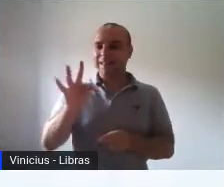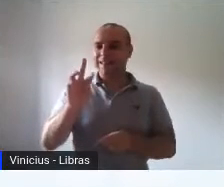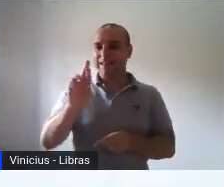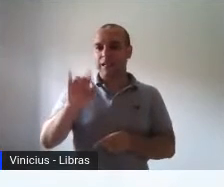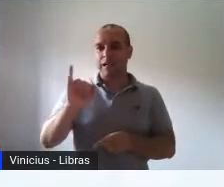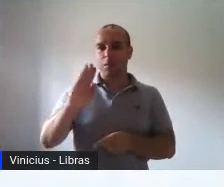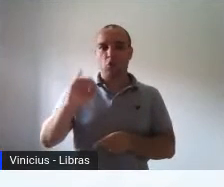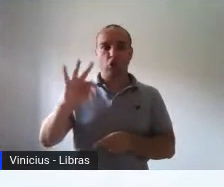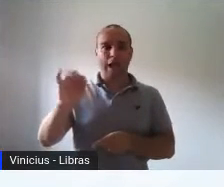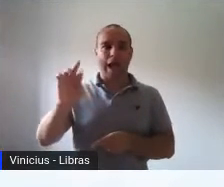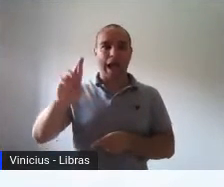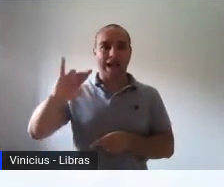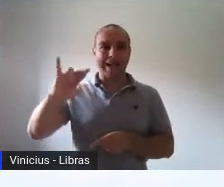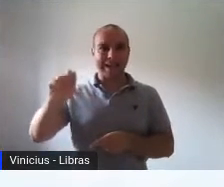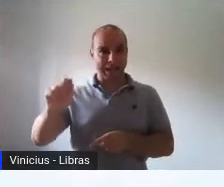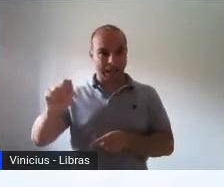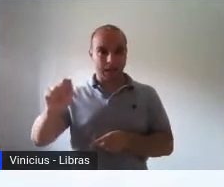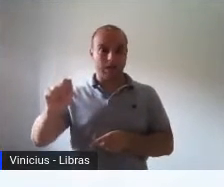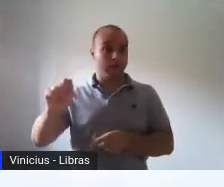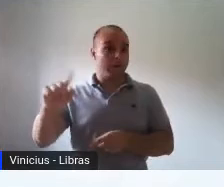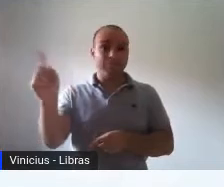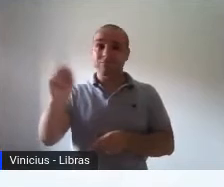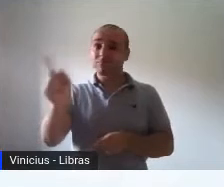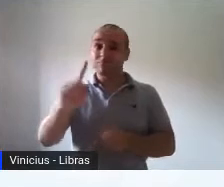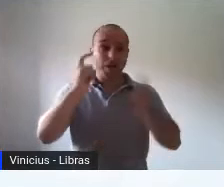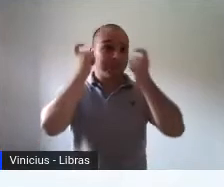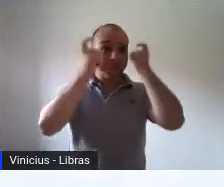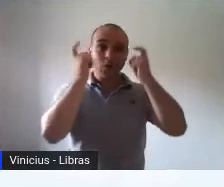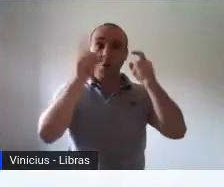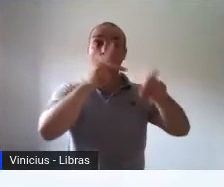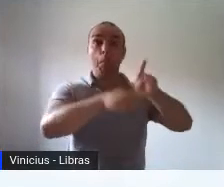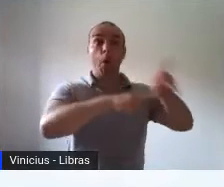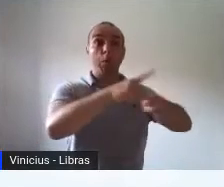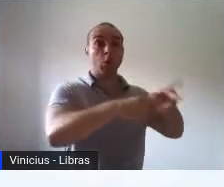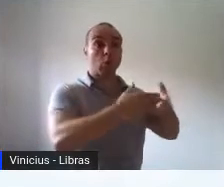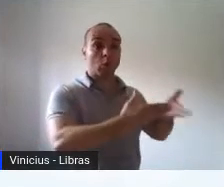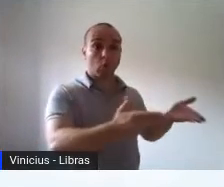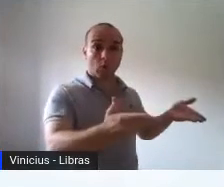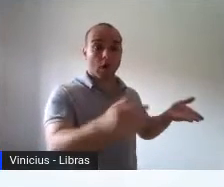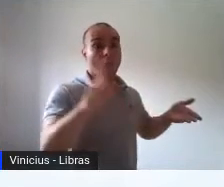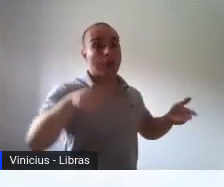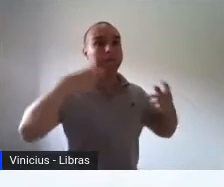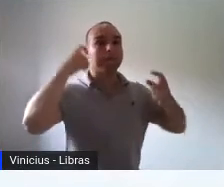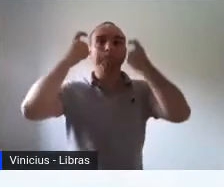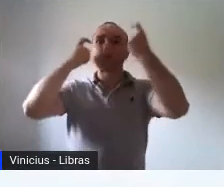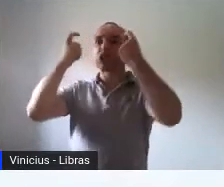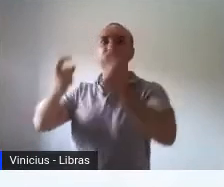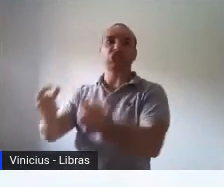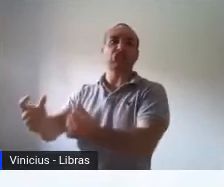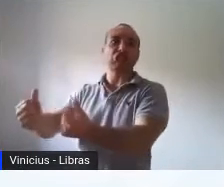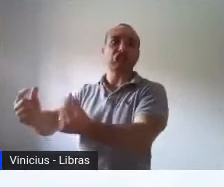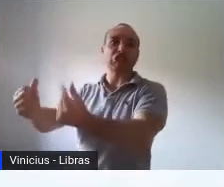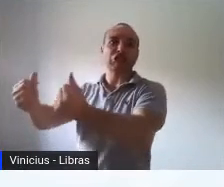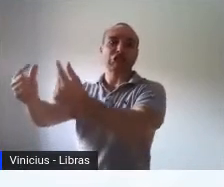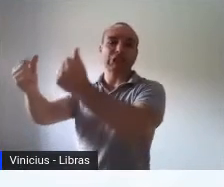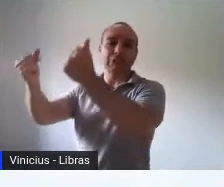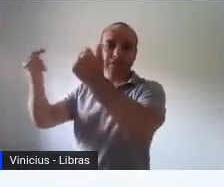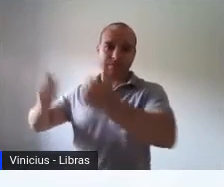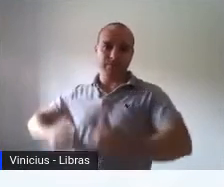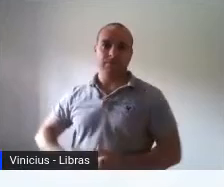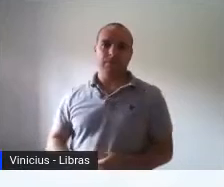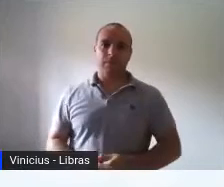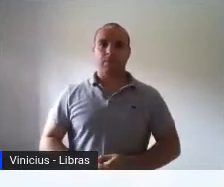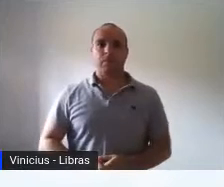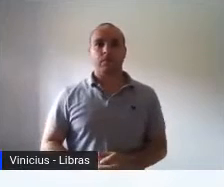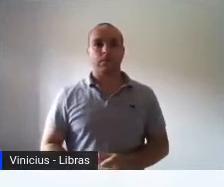setor empresarial e não a população, e o principal problema é a grande parte dos trabalhadores que pagam muito imposto, e não é o rico que paga imposto no Brasil, é o pobre que paga imposto